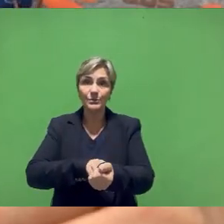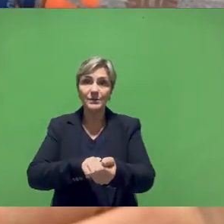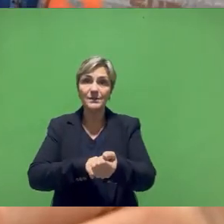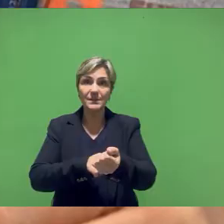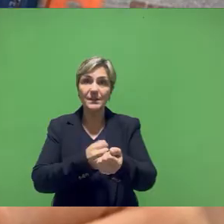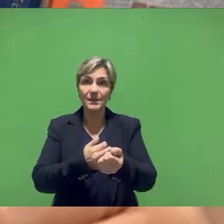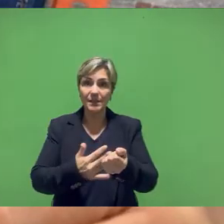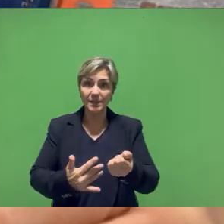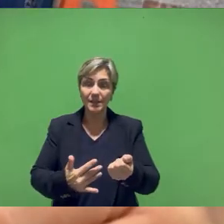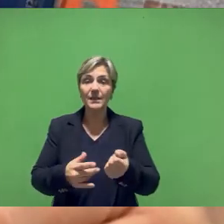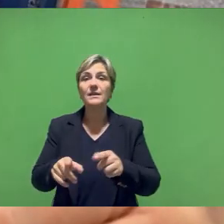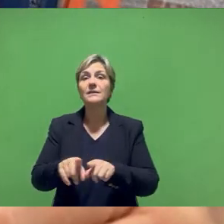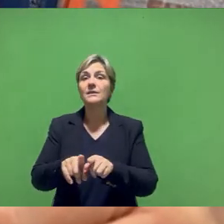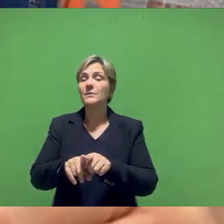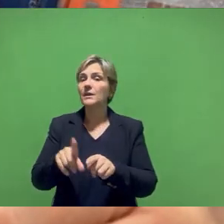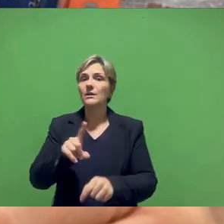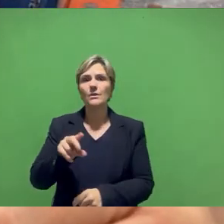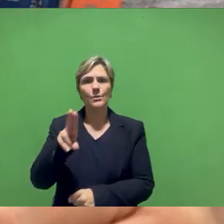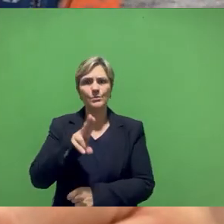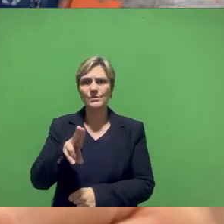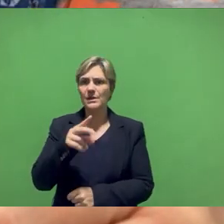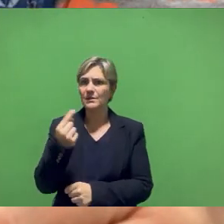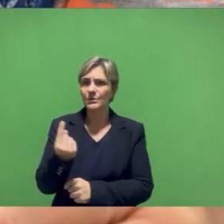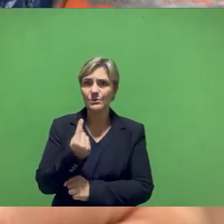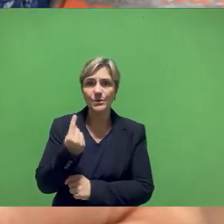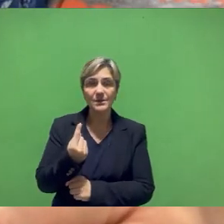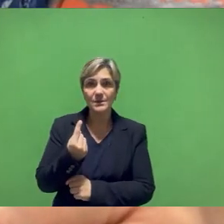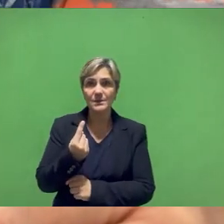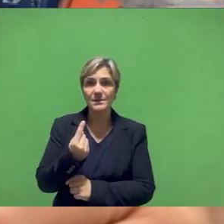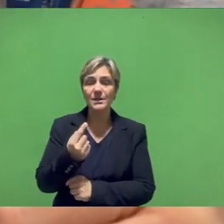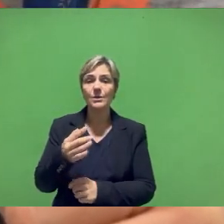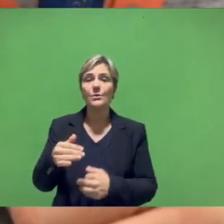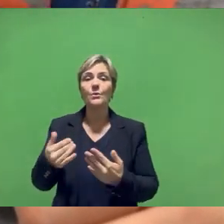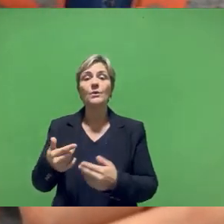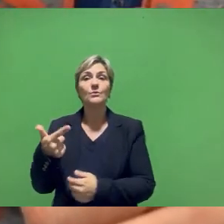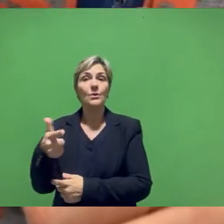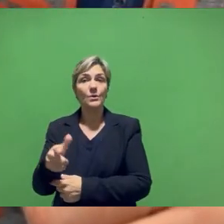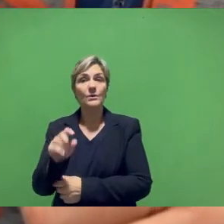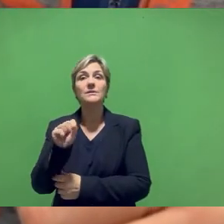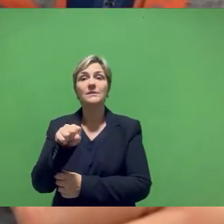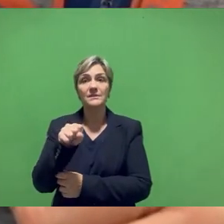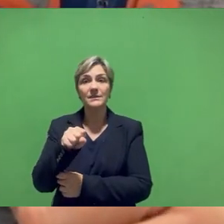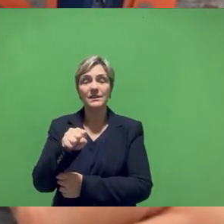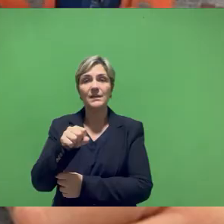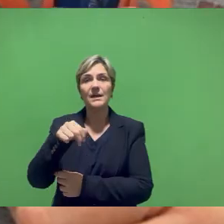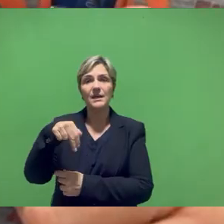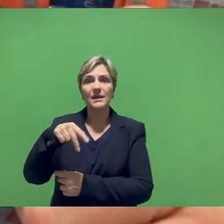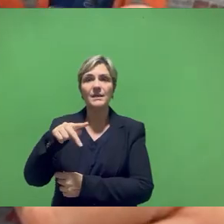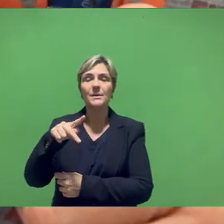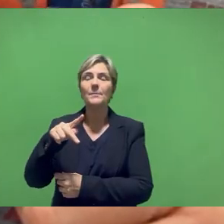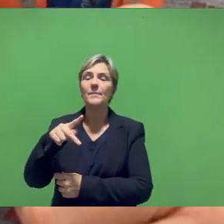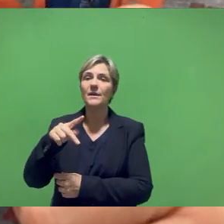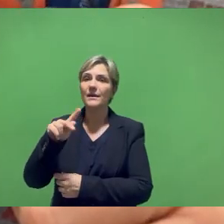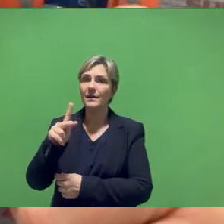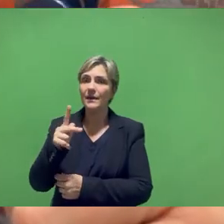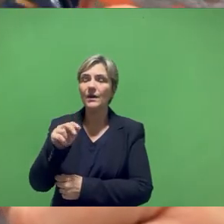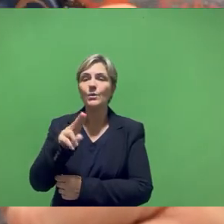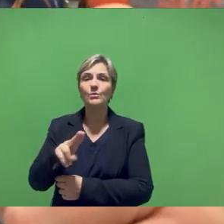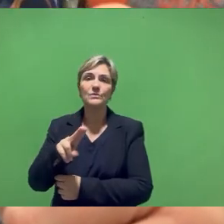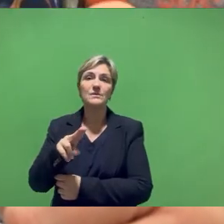Ela também não é usada só ela, essa aqui, a regular, enquanto que essa aqui, sim, a NPH se usa às vezes só